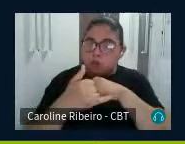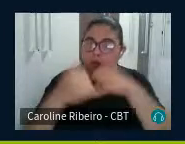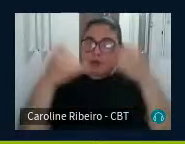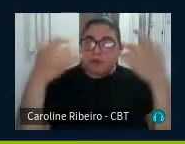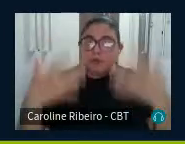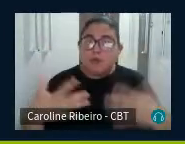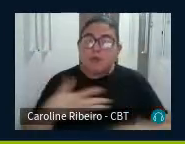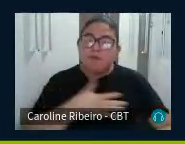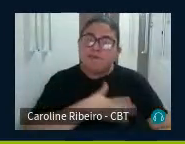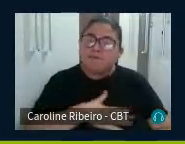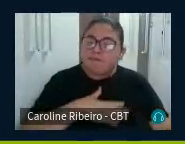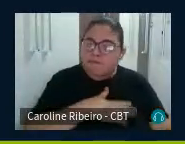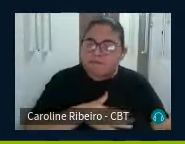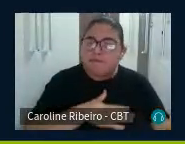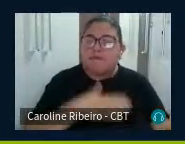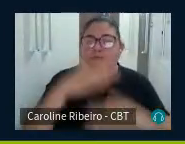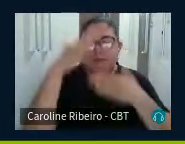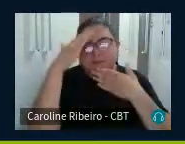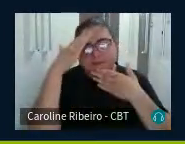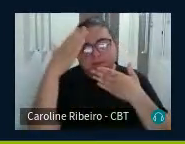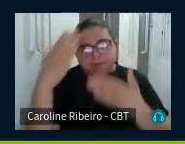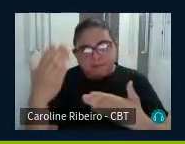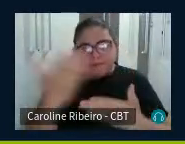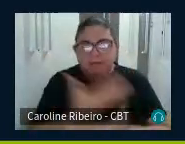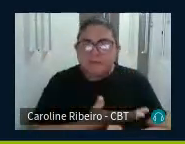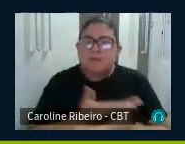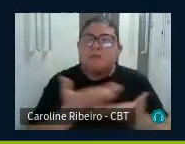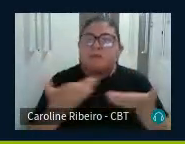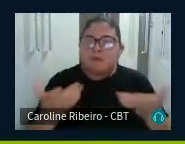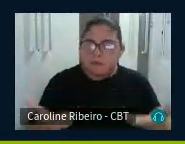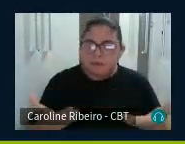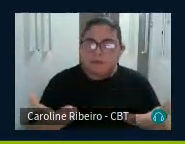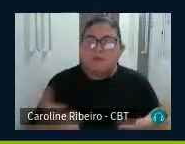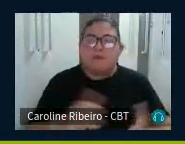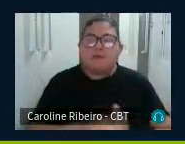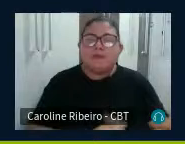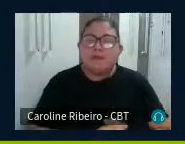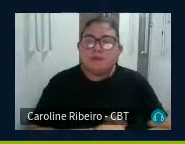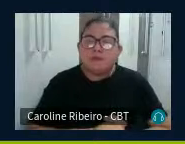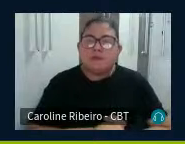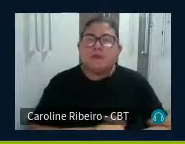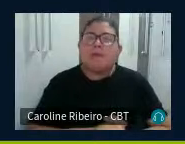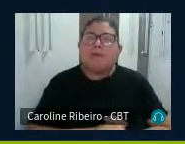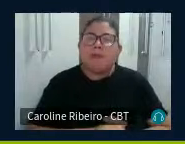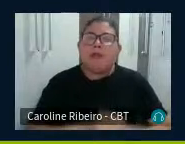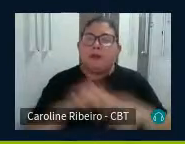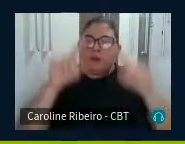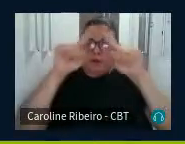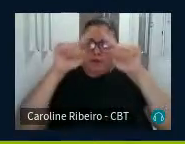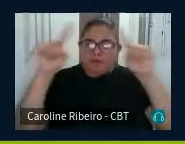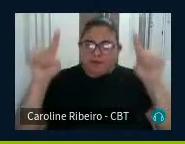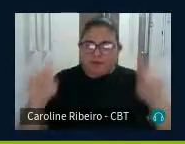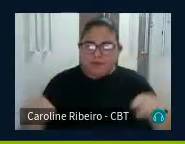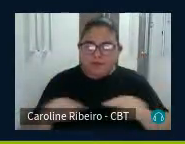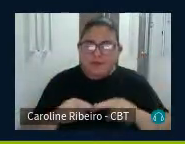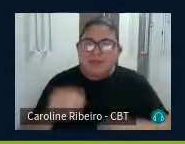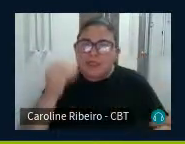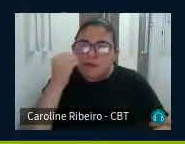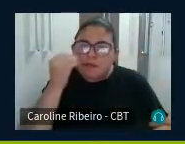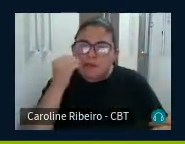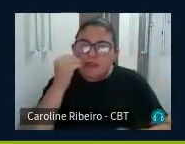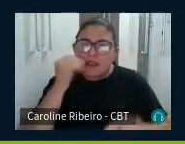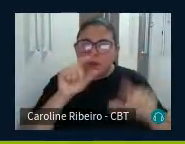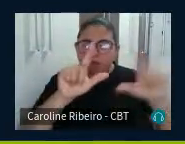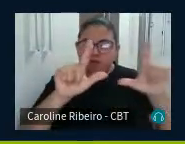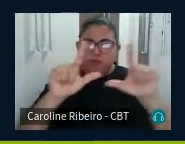muito gratos pela presença de vocês. Nós colocamos aqui a nossa imagem, a imagem dos membros da equipe, do